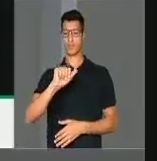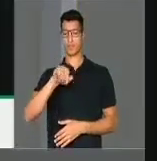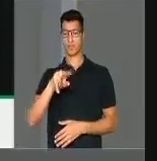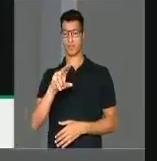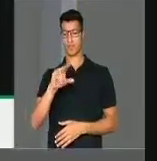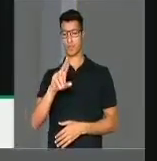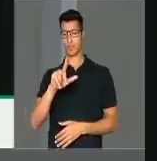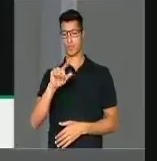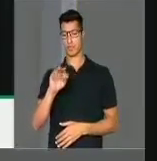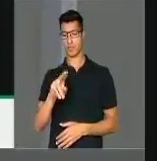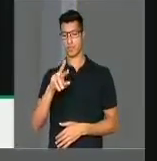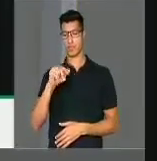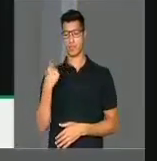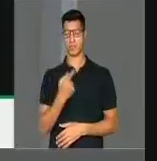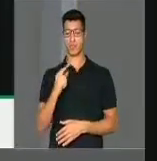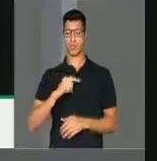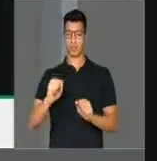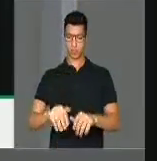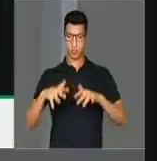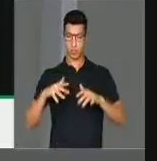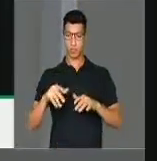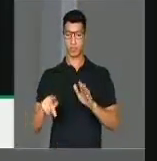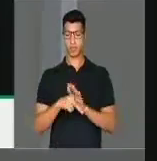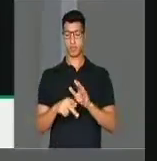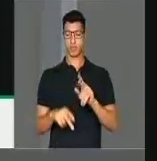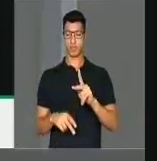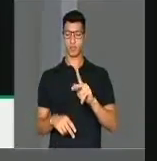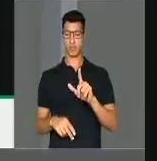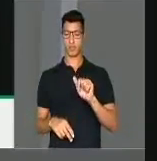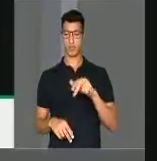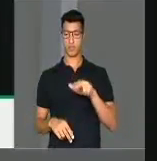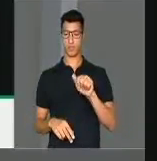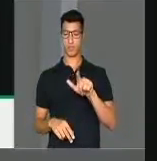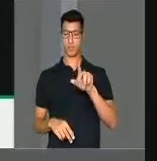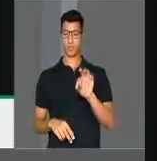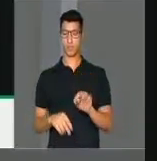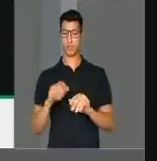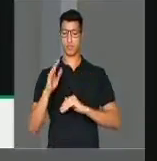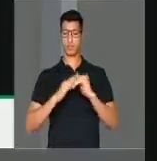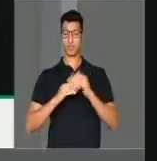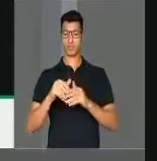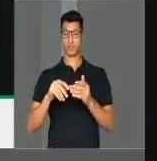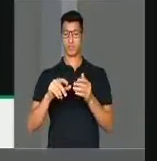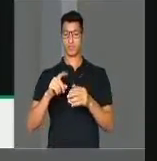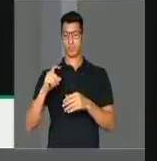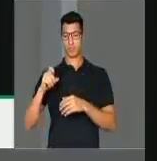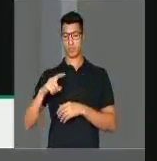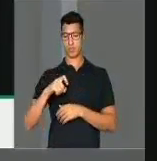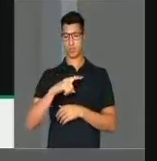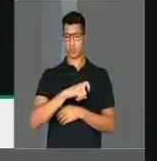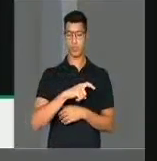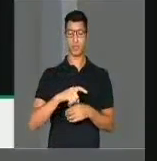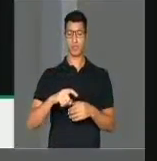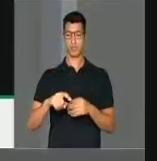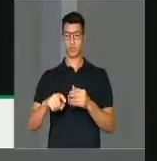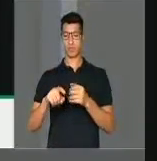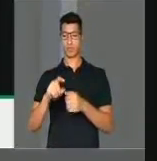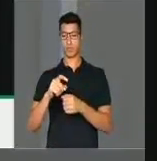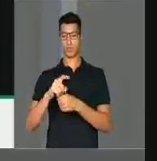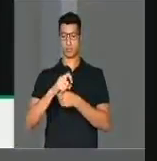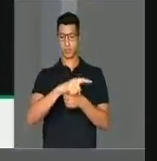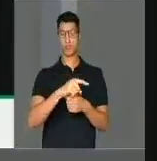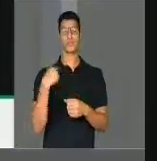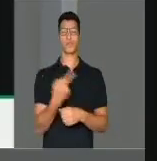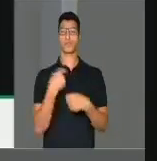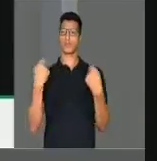cajucultura. Nós temos ainda hoje uma audiência no Planalto sobre a carcinocultura, sobre a questão do camarão. Então, tudo isso são pautas